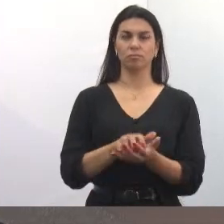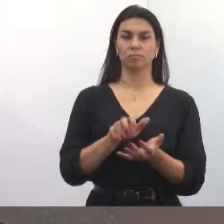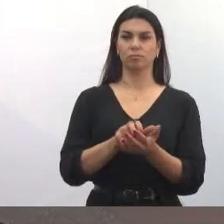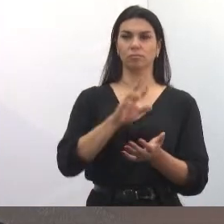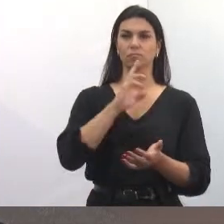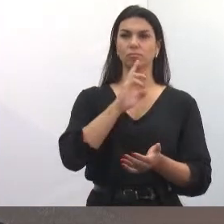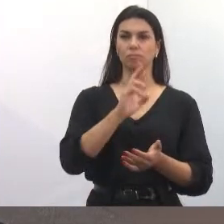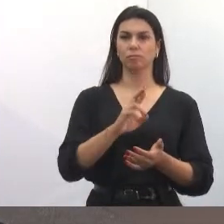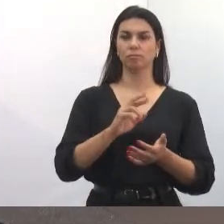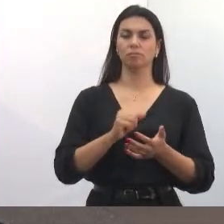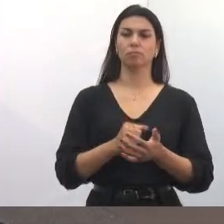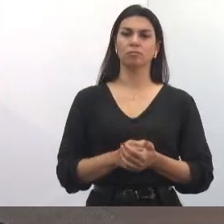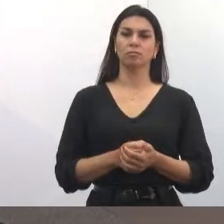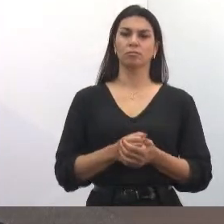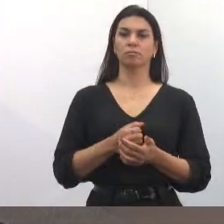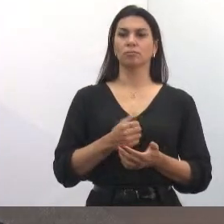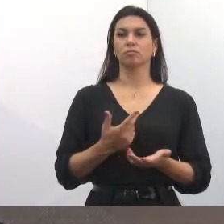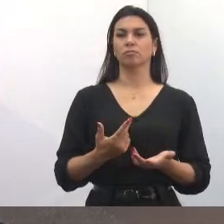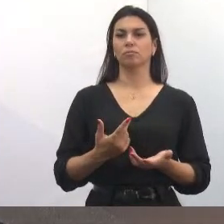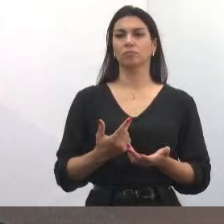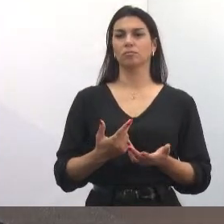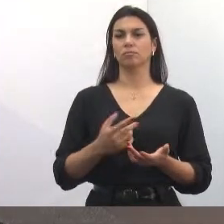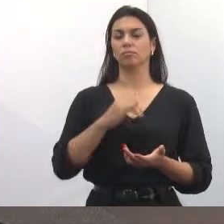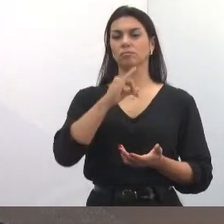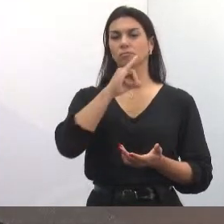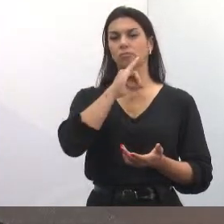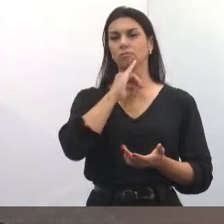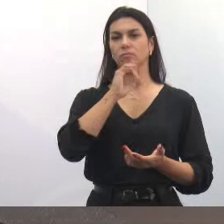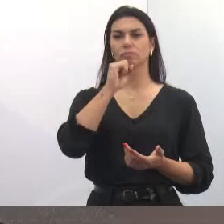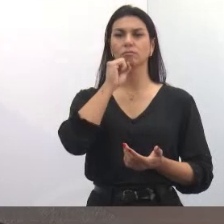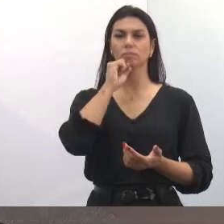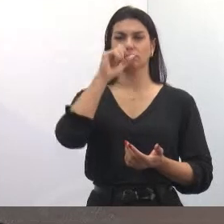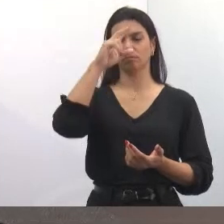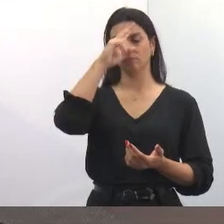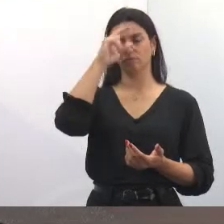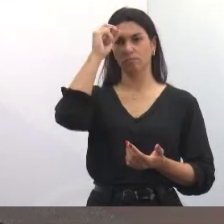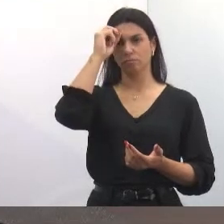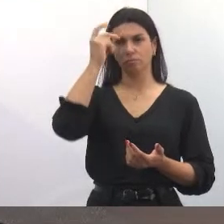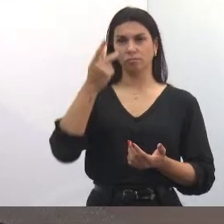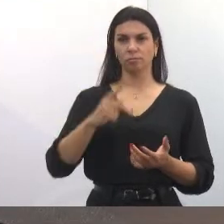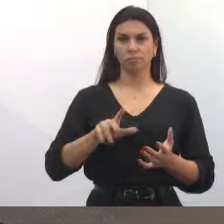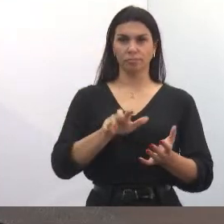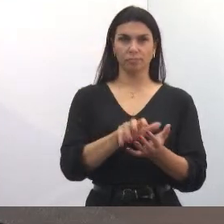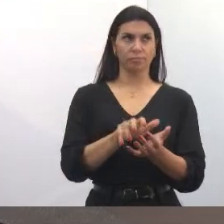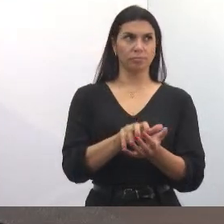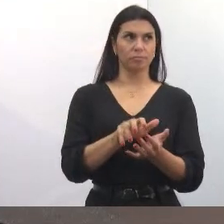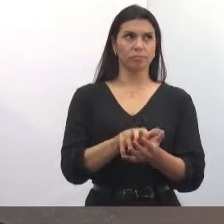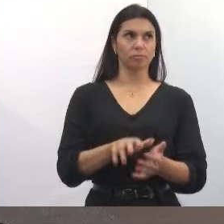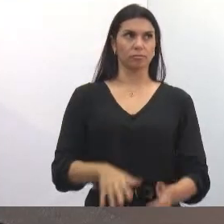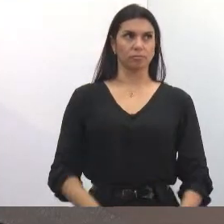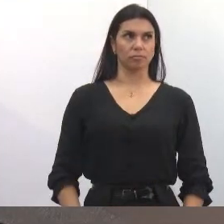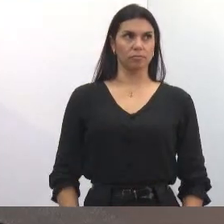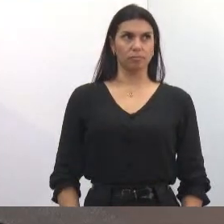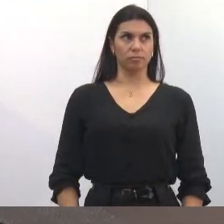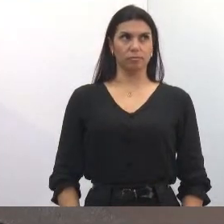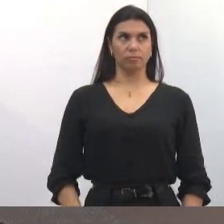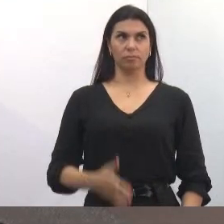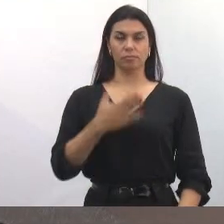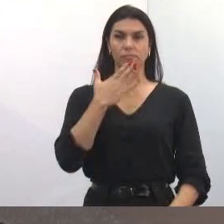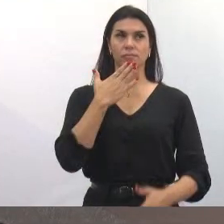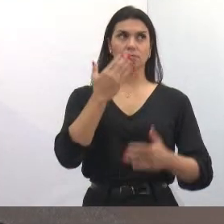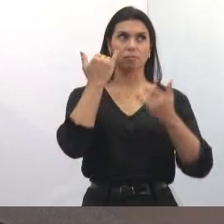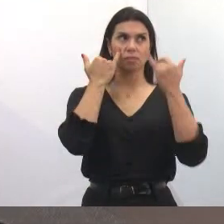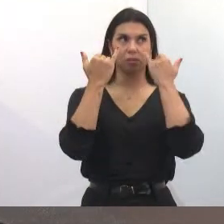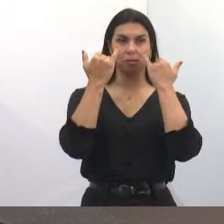aos questionamentos apresentados. Respeitosamente, Isaías Municipal de Jacareí. Em análise ao pedido de